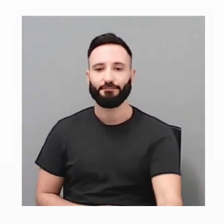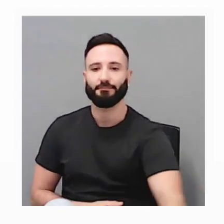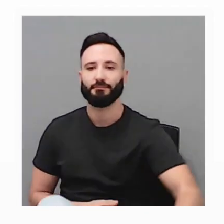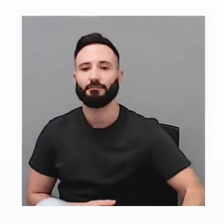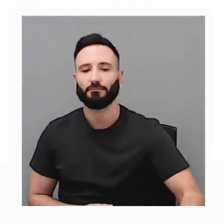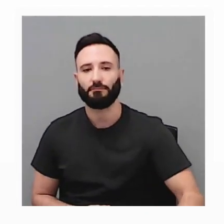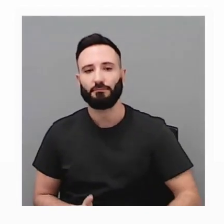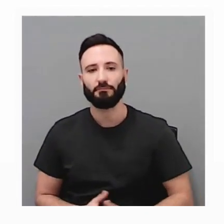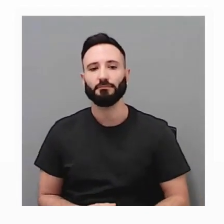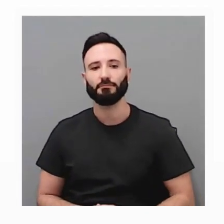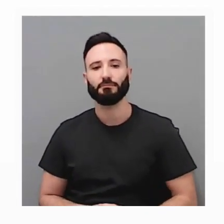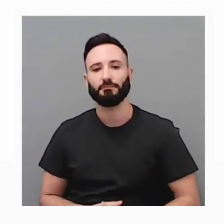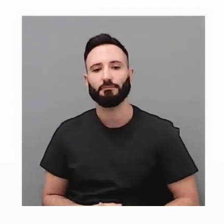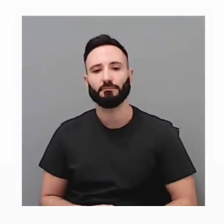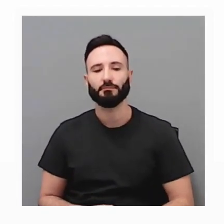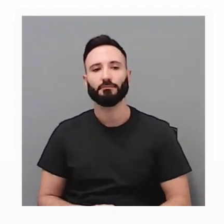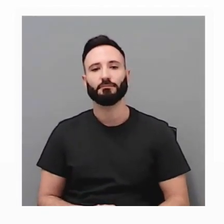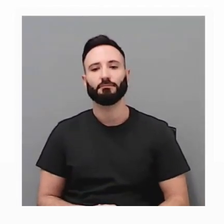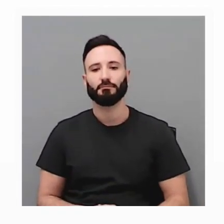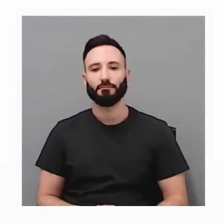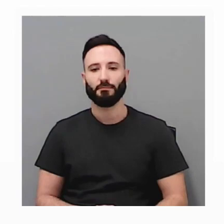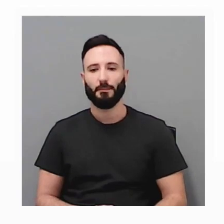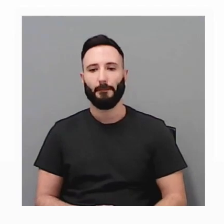solidariedade social. Os agrupamentos de